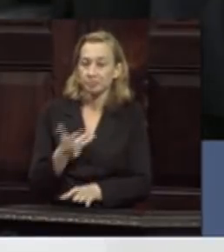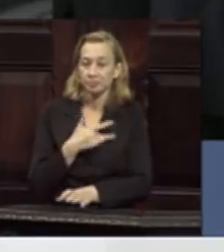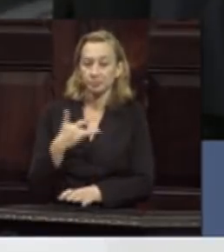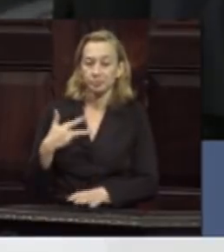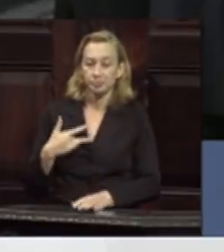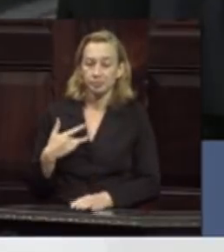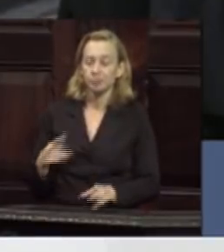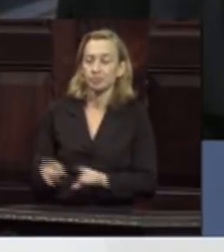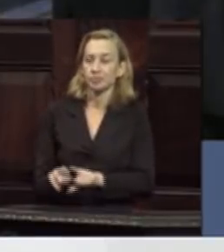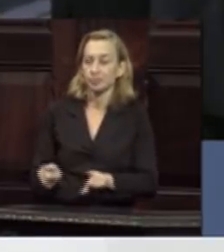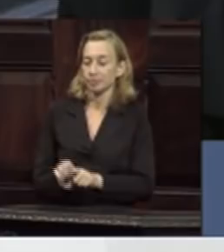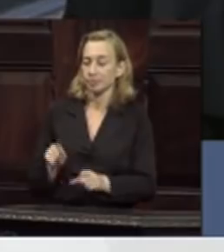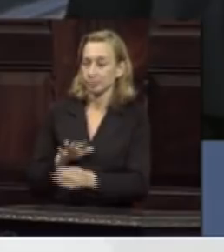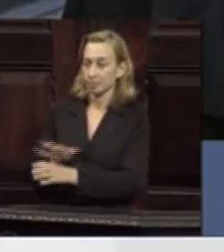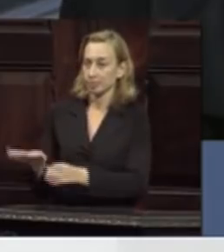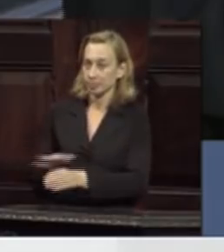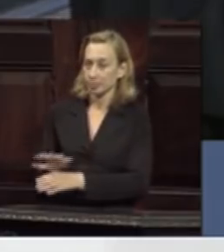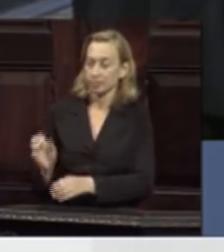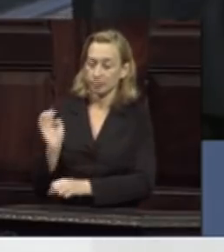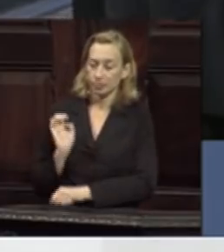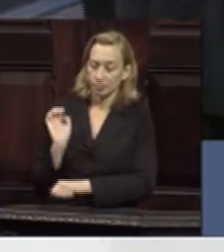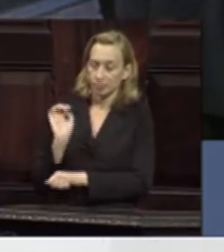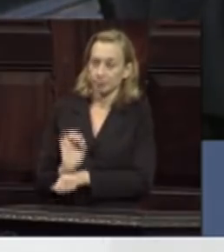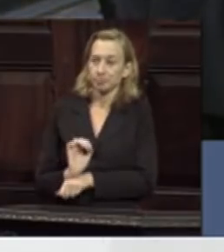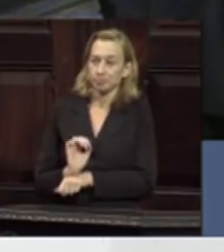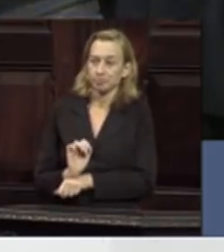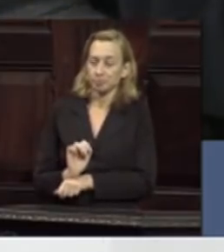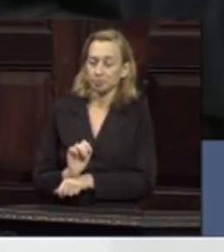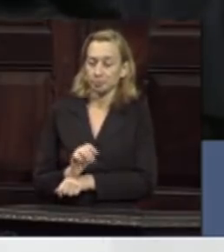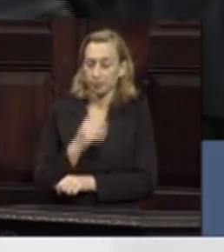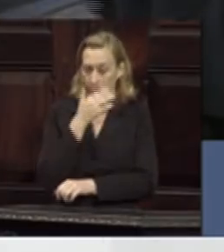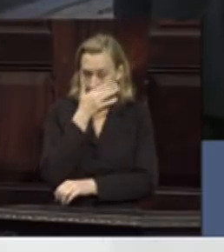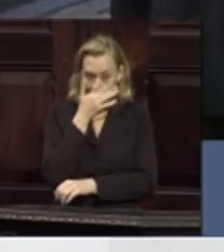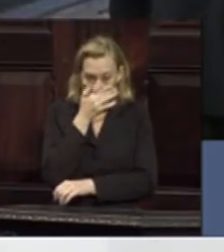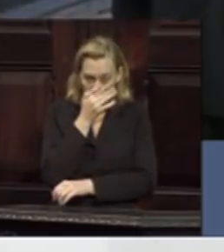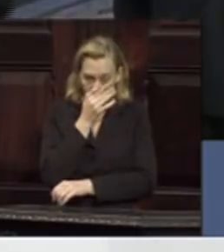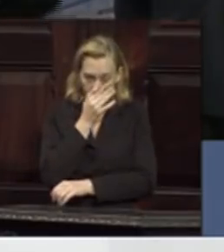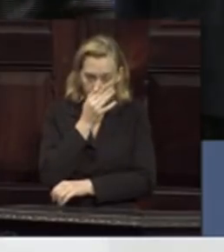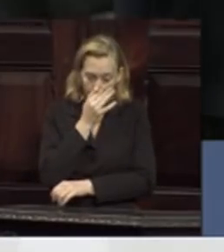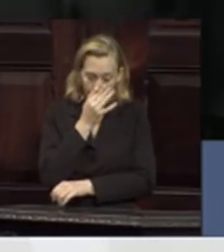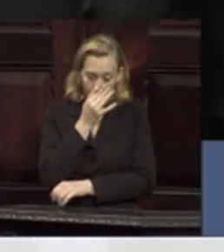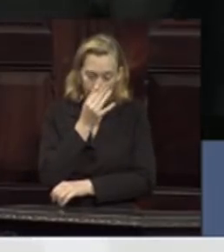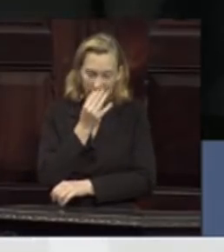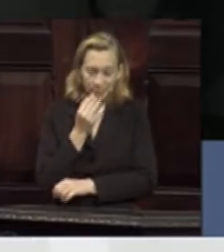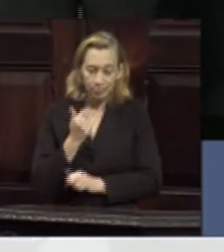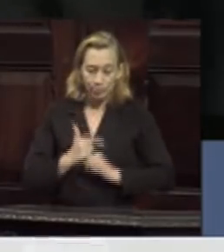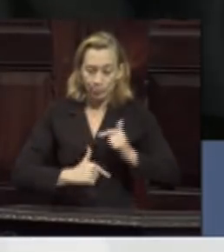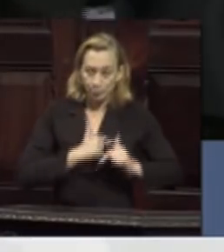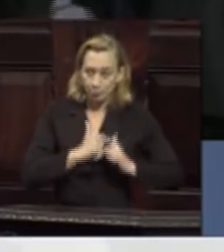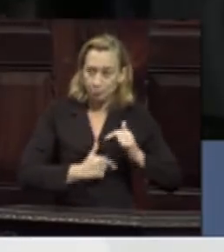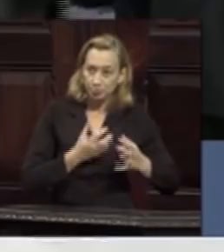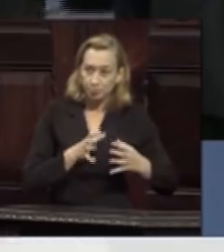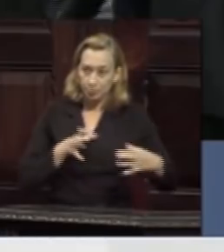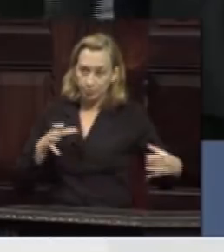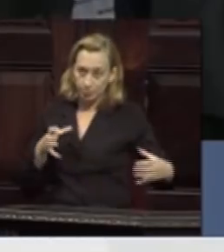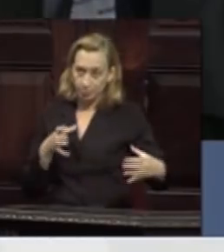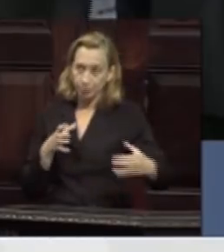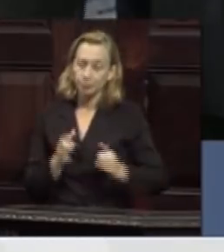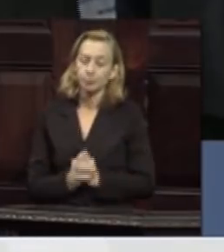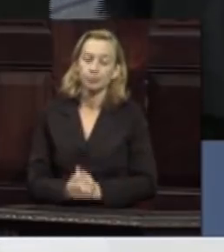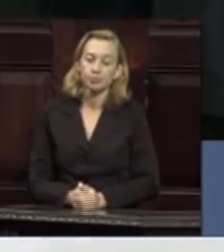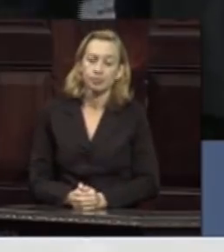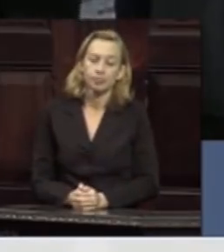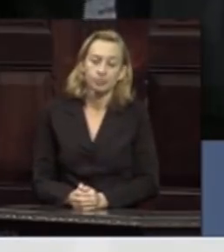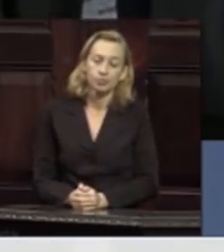servidores estaduais estatutários, a luta tem sido muito grande e